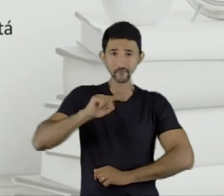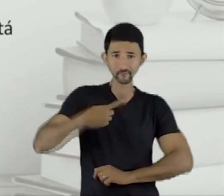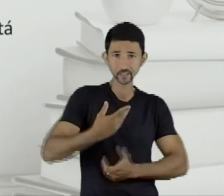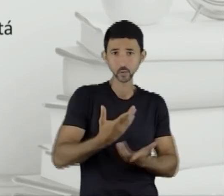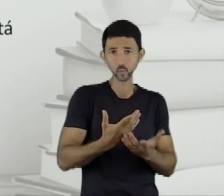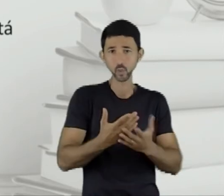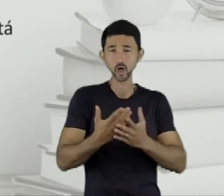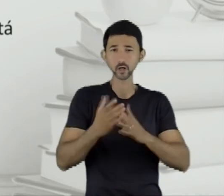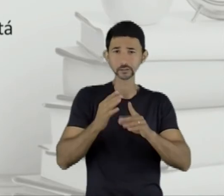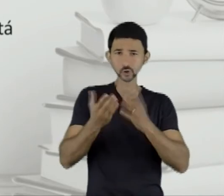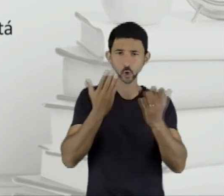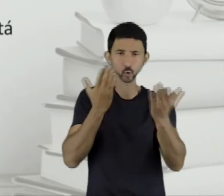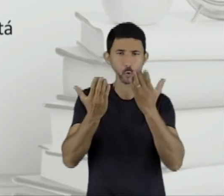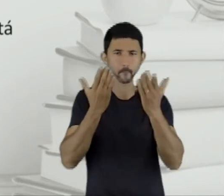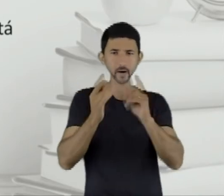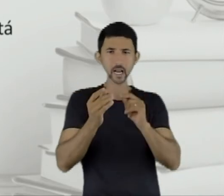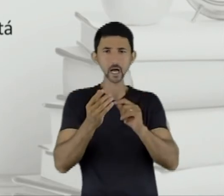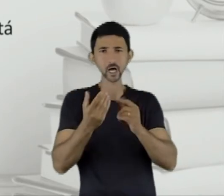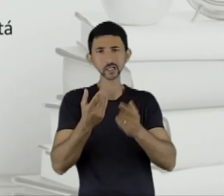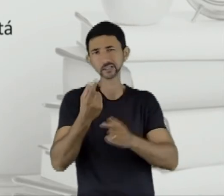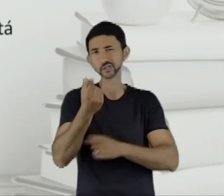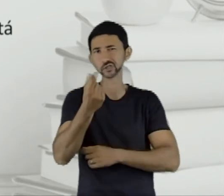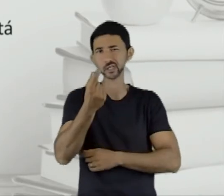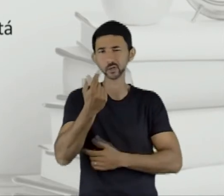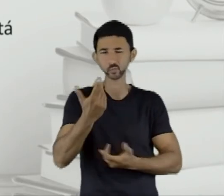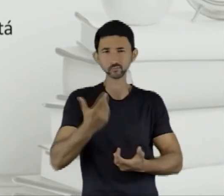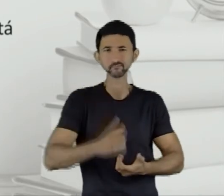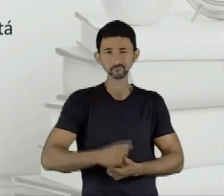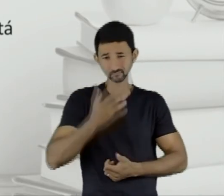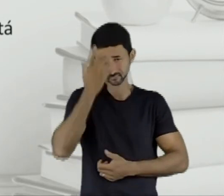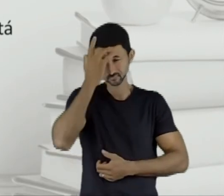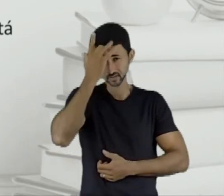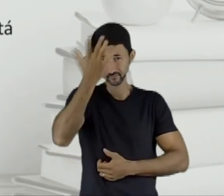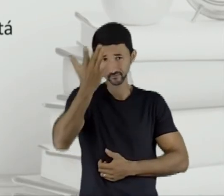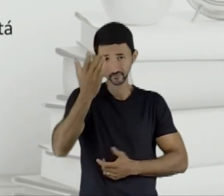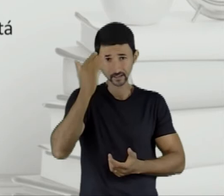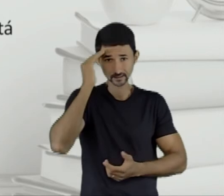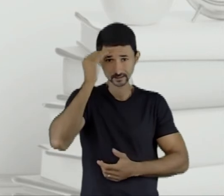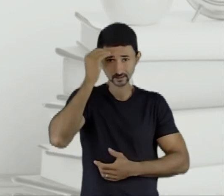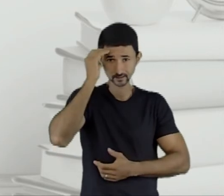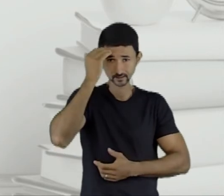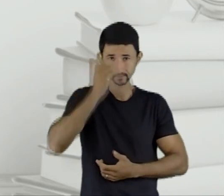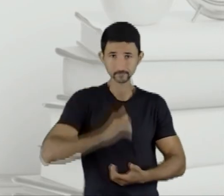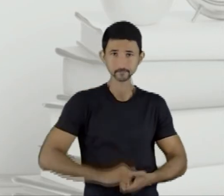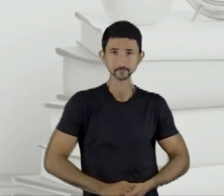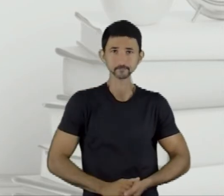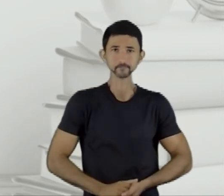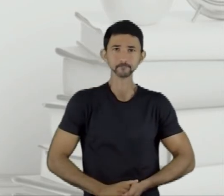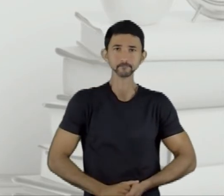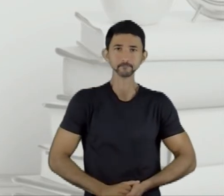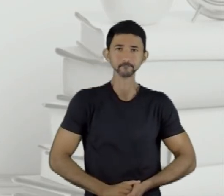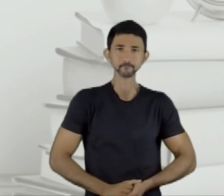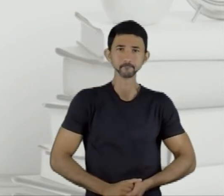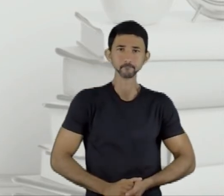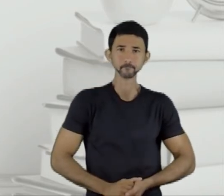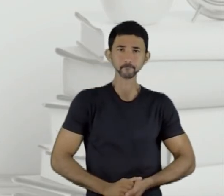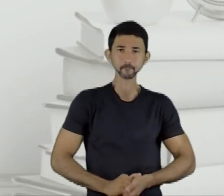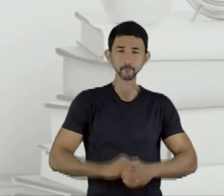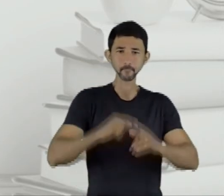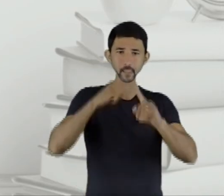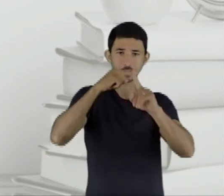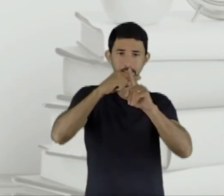números inteiros, compararem como se fosse em dinheiro, certo? Fica mais fácil você entender isso daí.